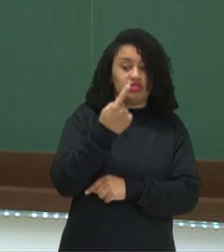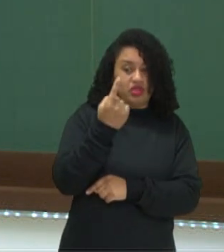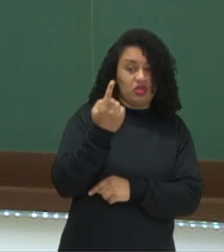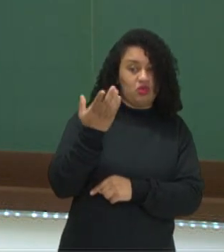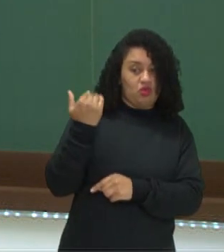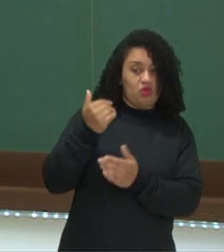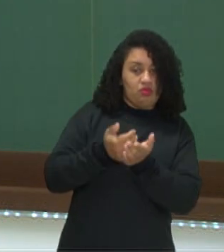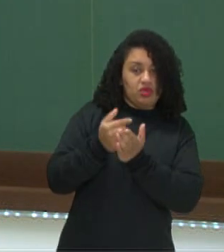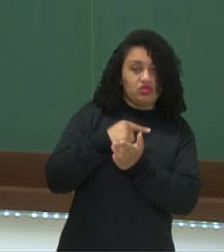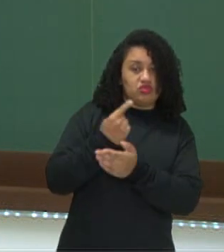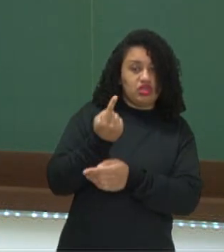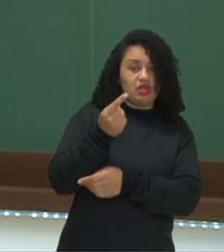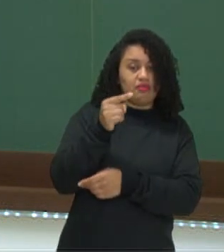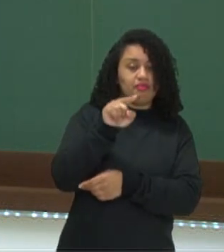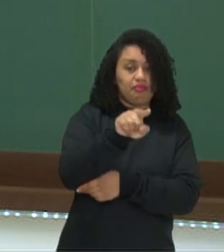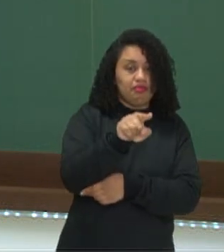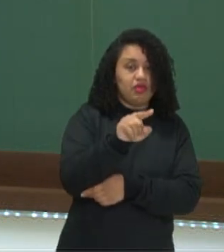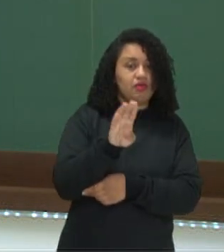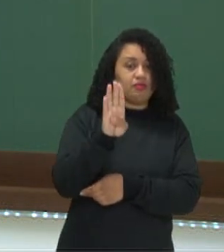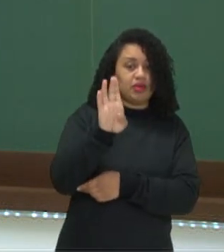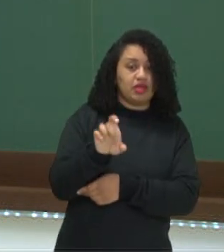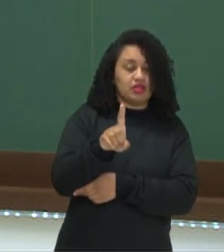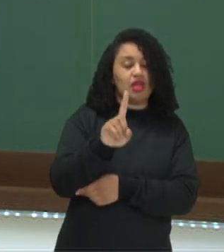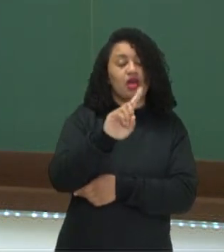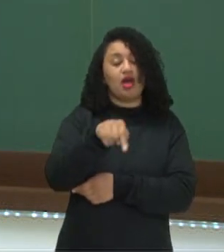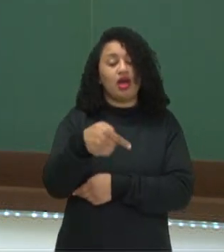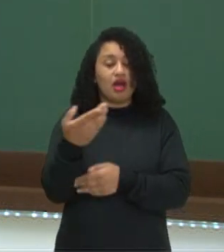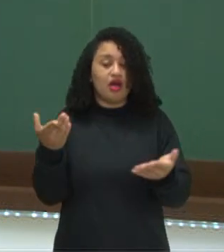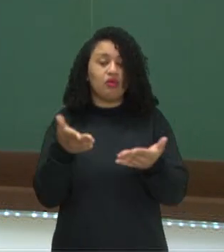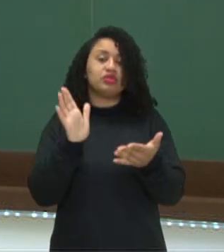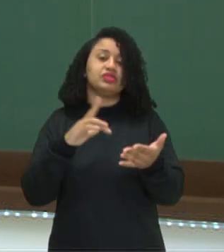bactérias, agora já tem 2000 bactérias, né?